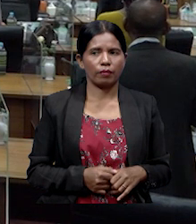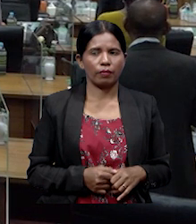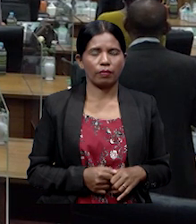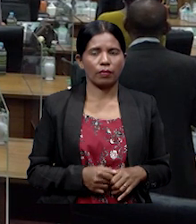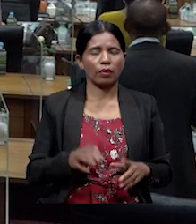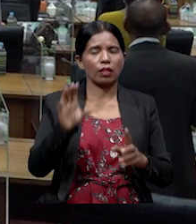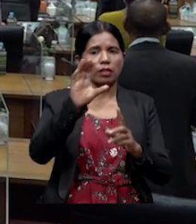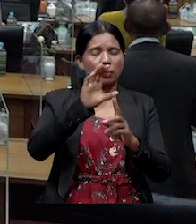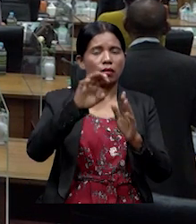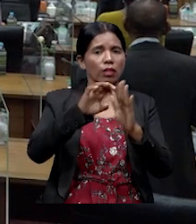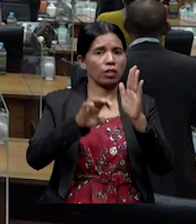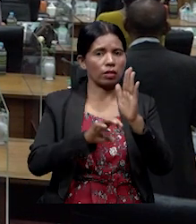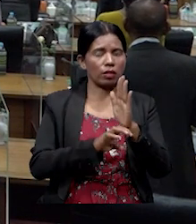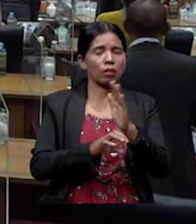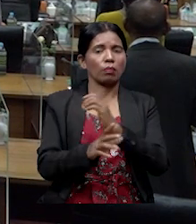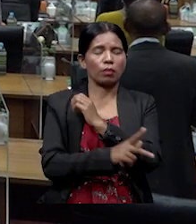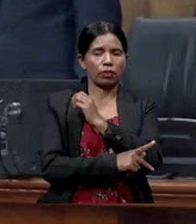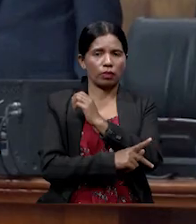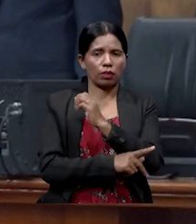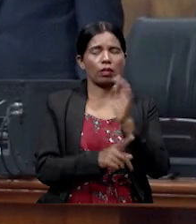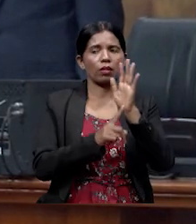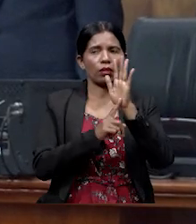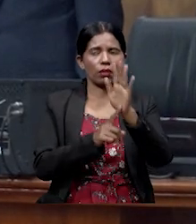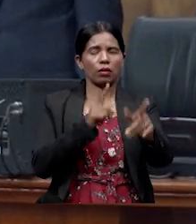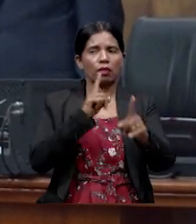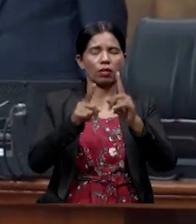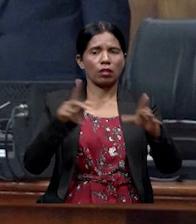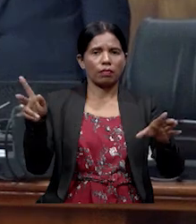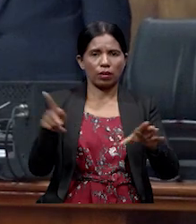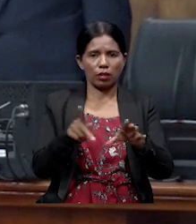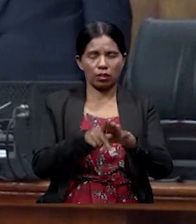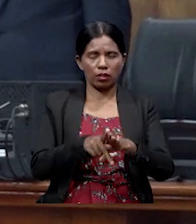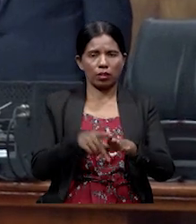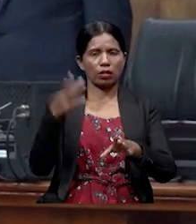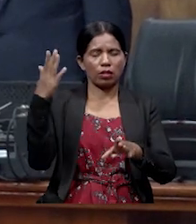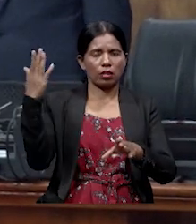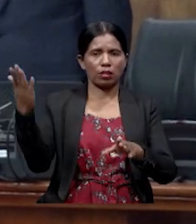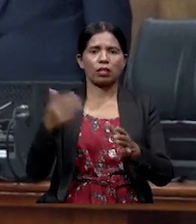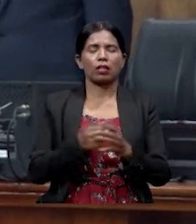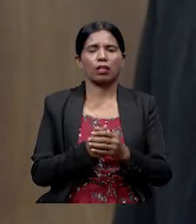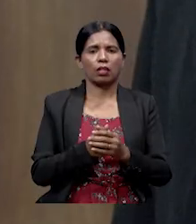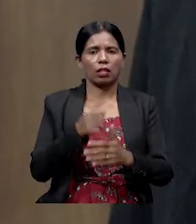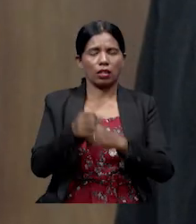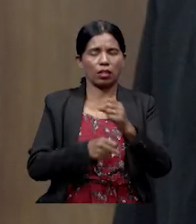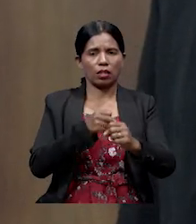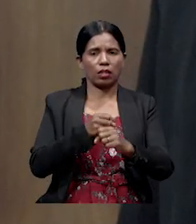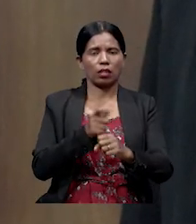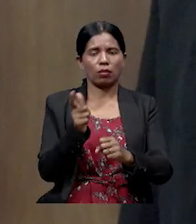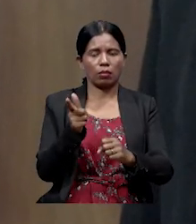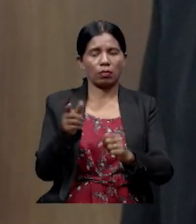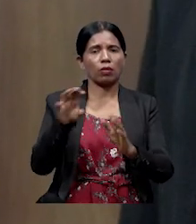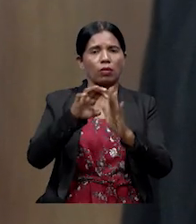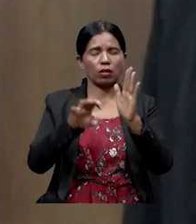Chefe de Estado de Portugal ratou o assunto né, e reunia discurso. Bem, ira participa e a plenária sessão solene tinan ruanulo